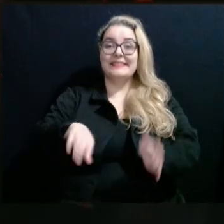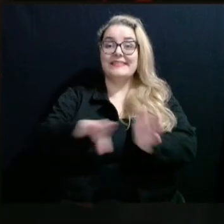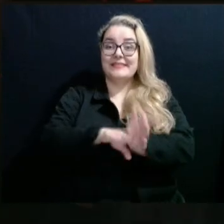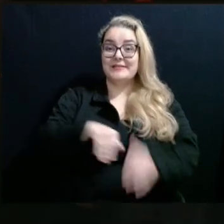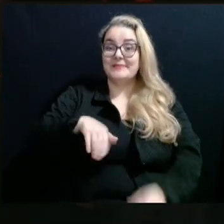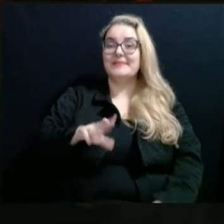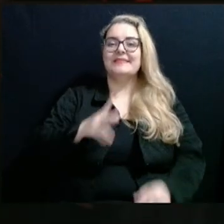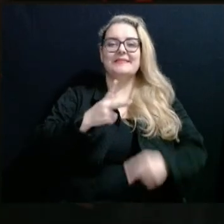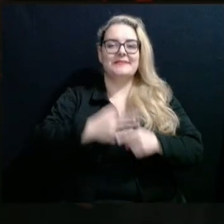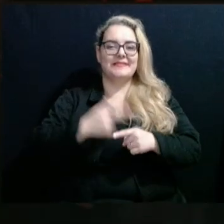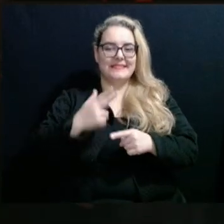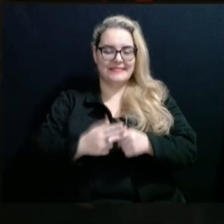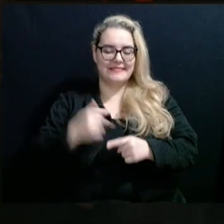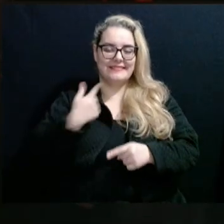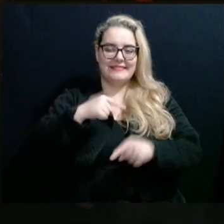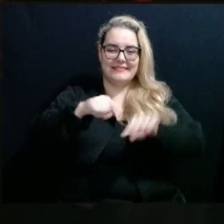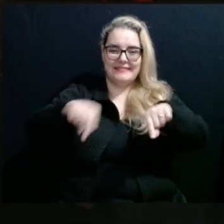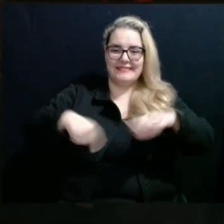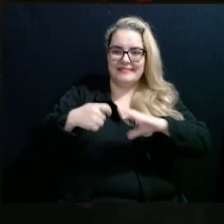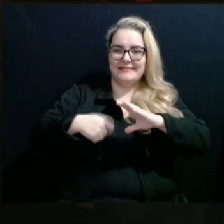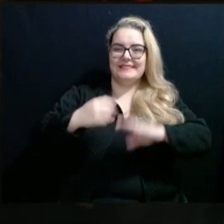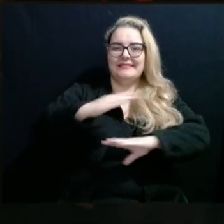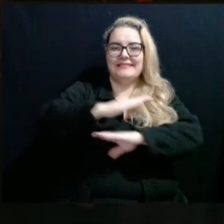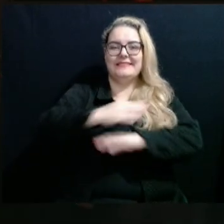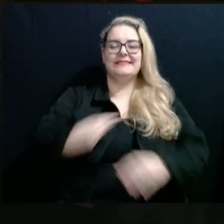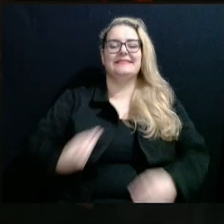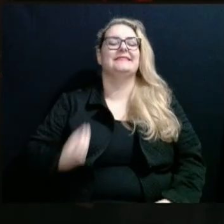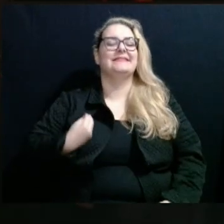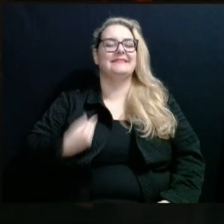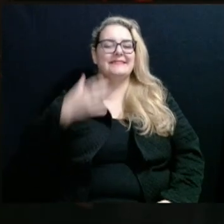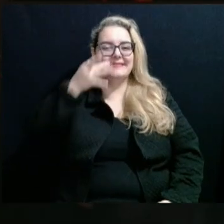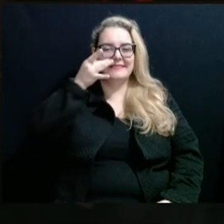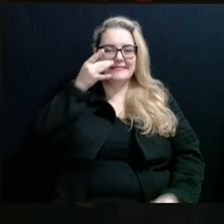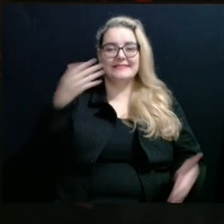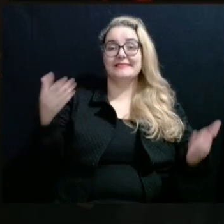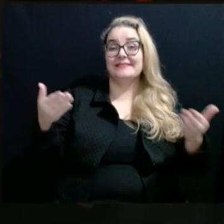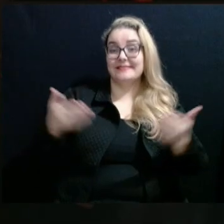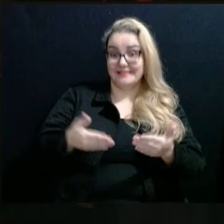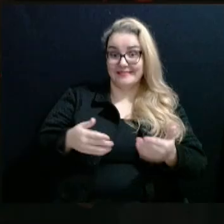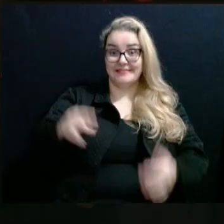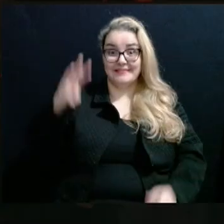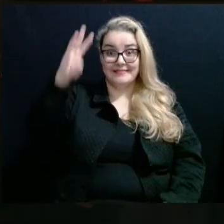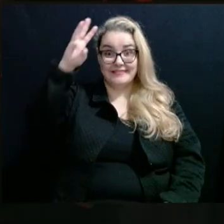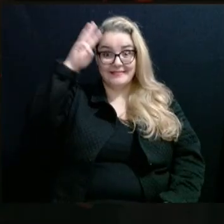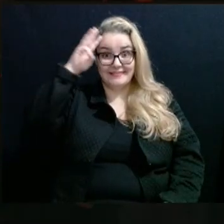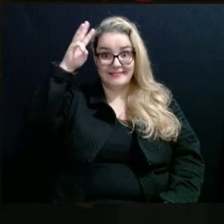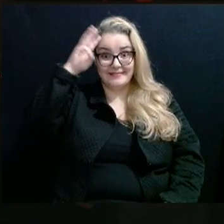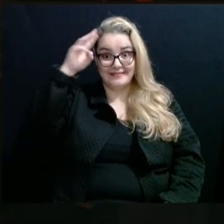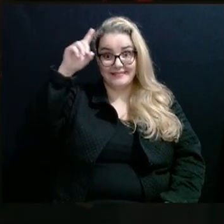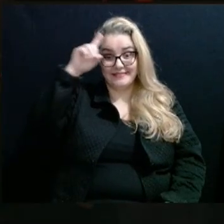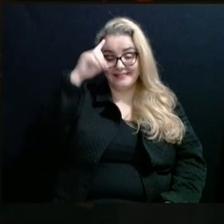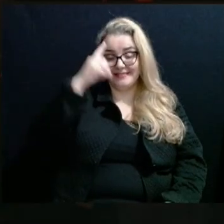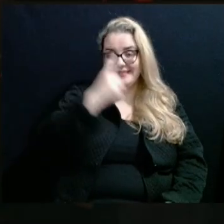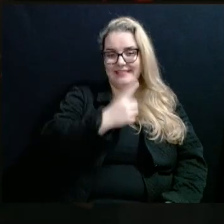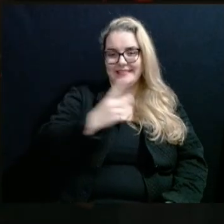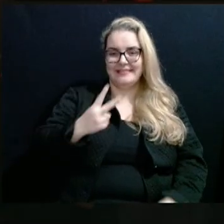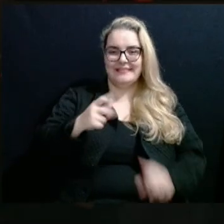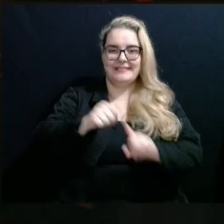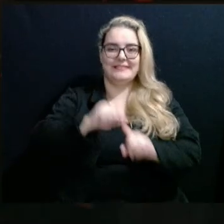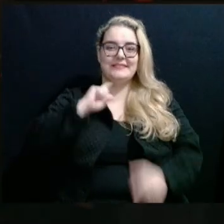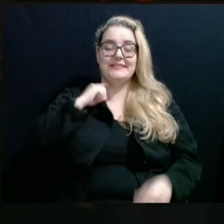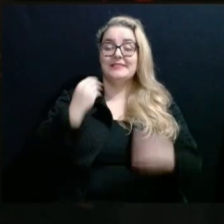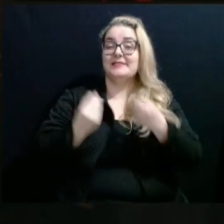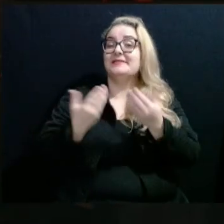nosso Estúdio Câmara ao vivo. Hoje é terça-feira, dia 12 de maio. Como você está? Tudo bem?